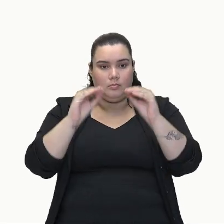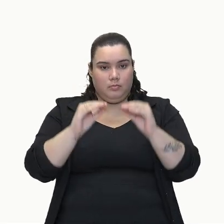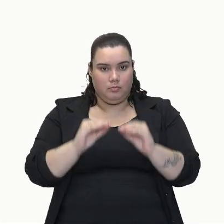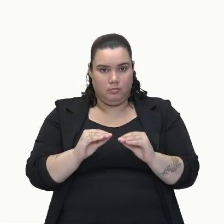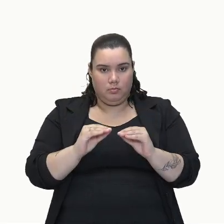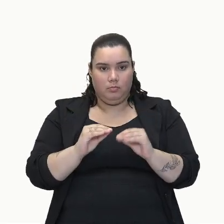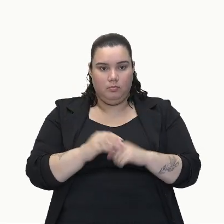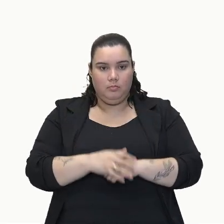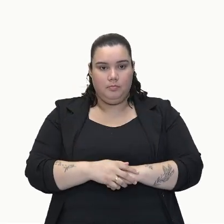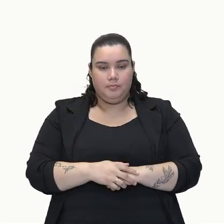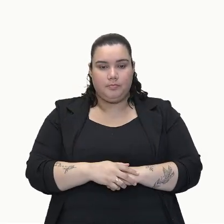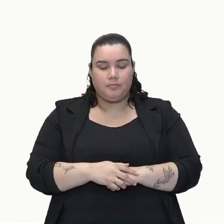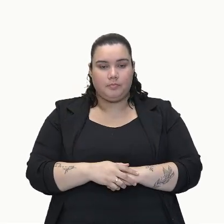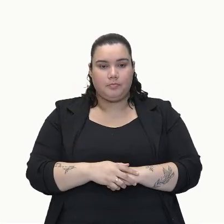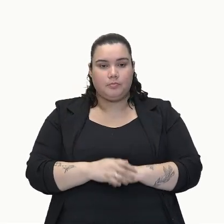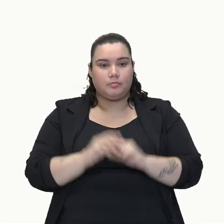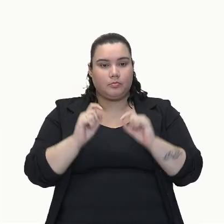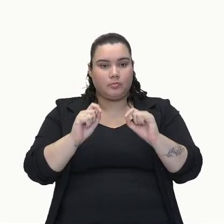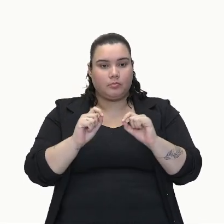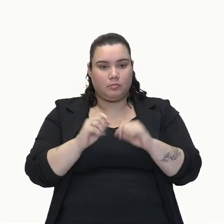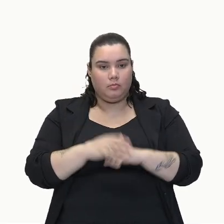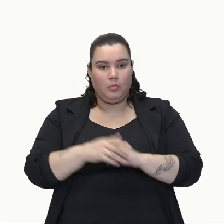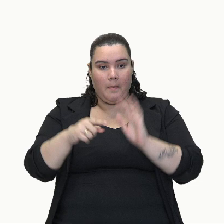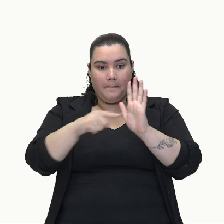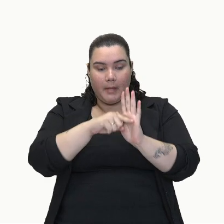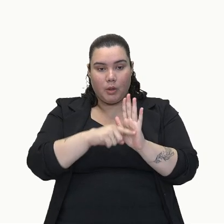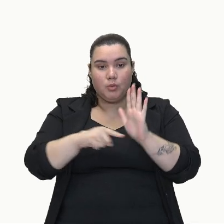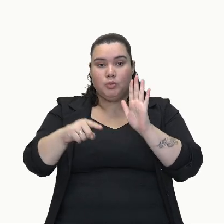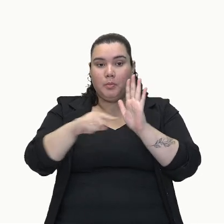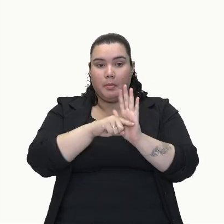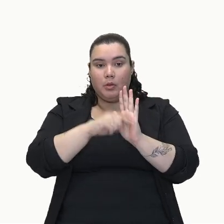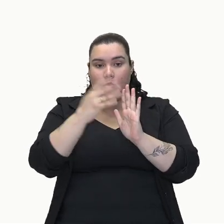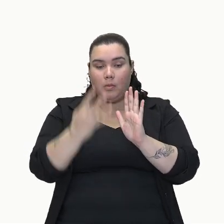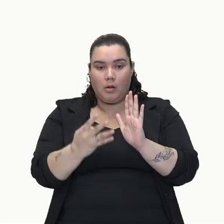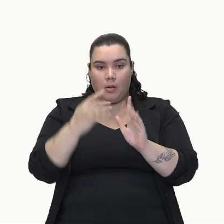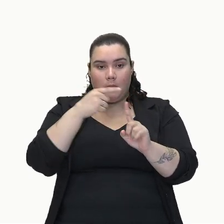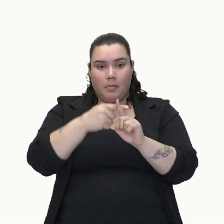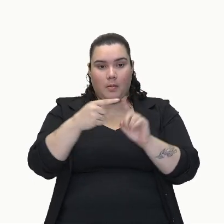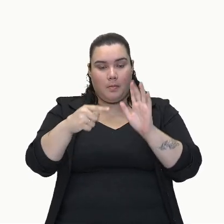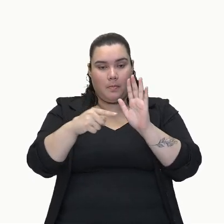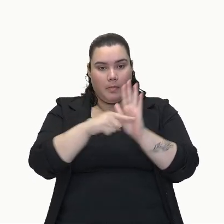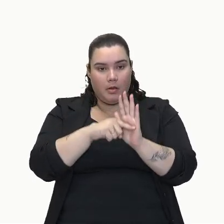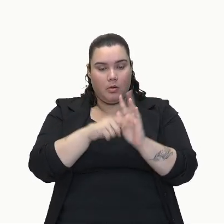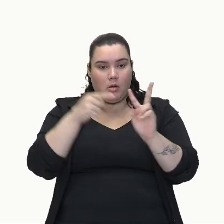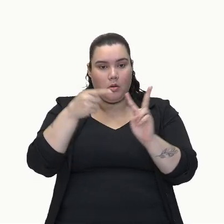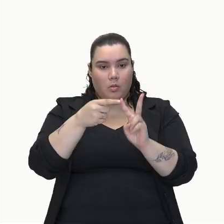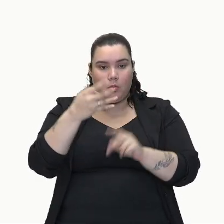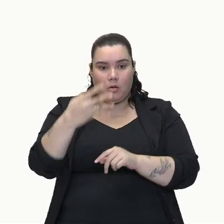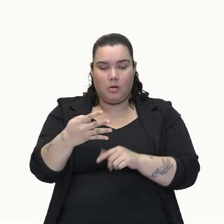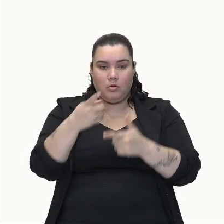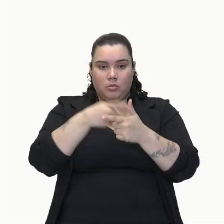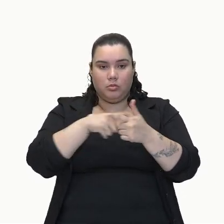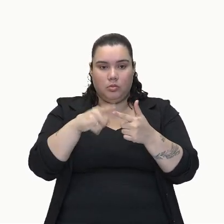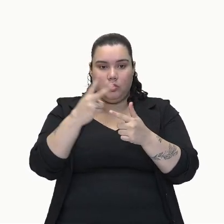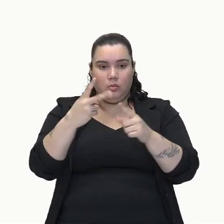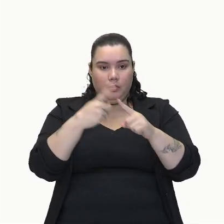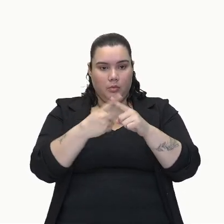os valores. Vai ficar menos 4 mais ou menos raiz quadrada de 4 sobre 2 vezes